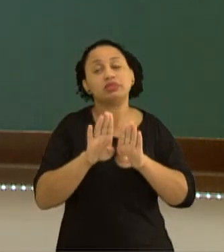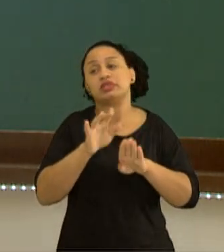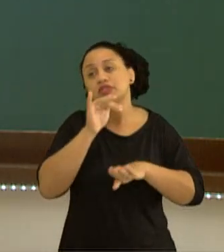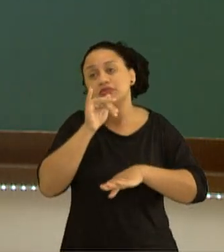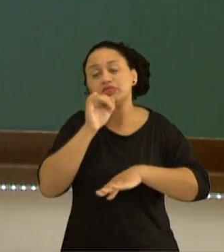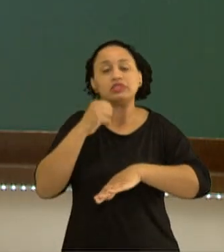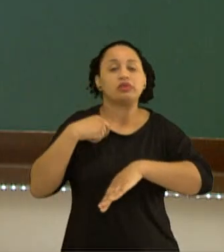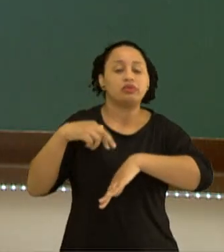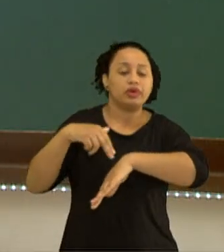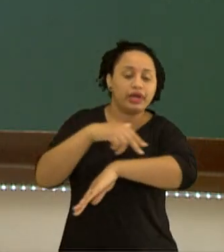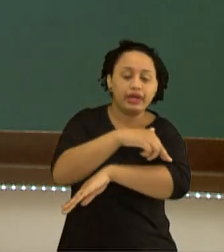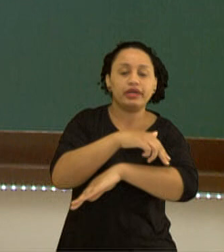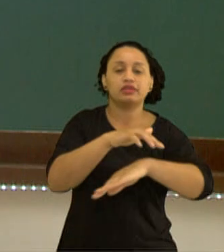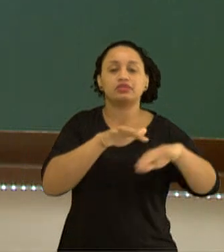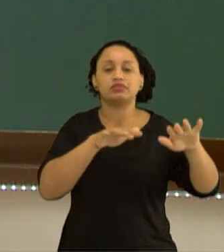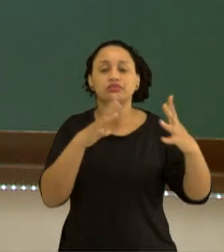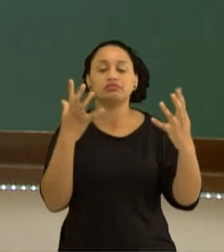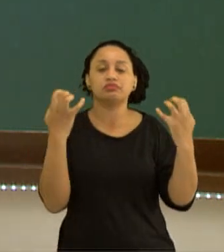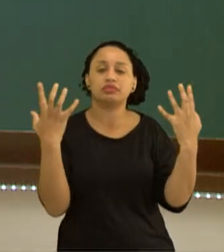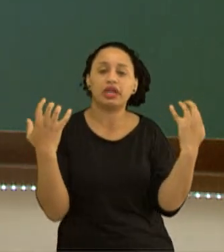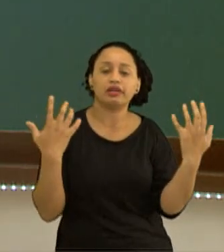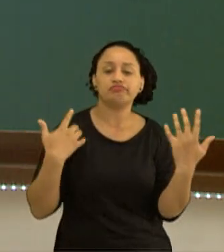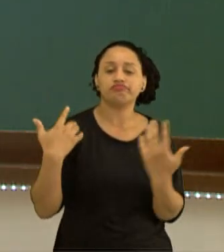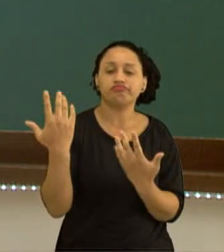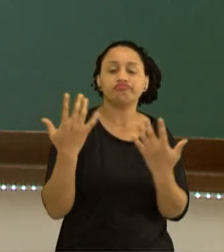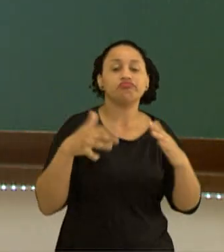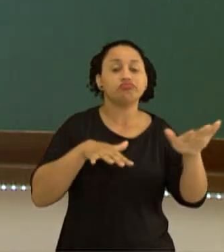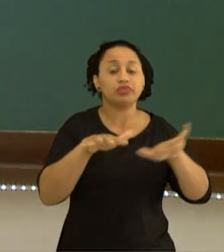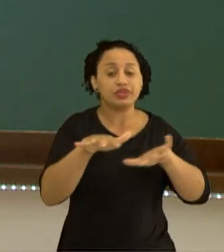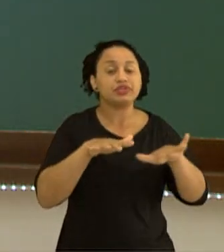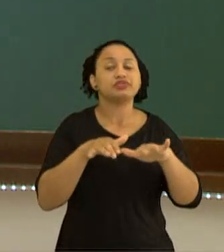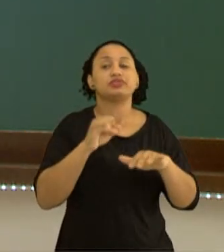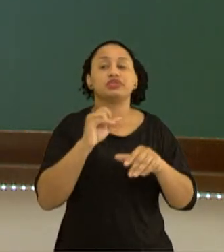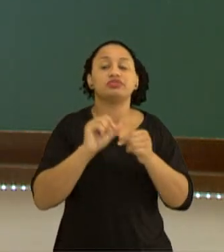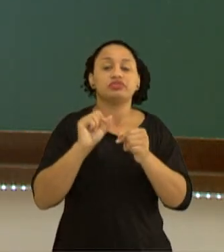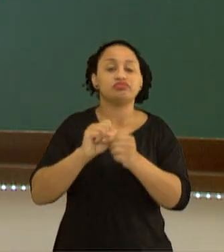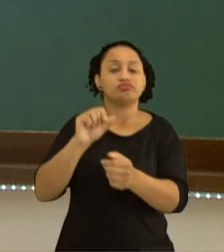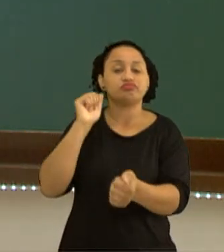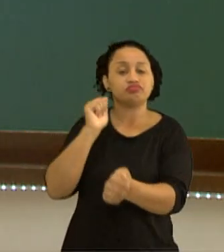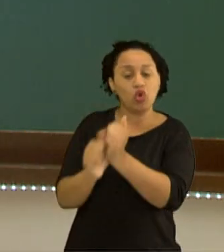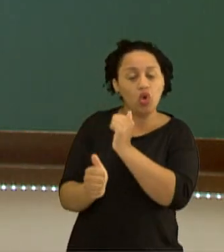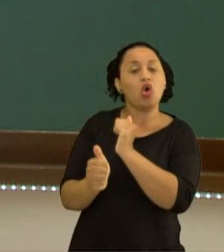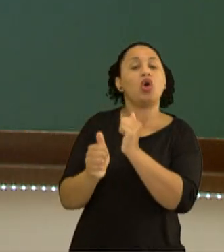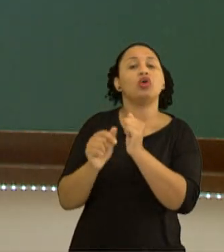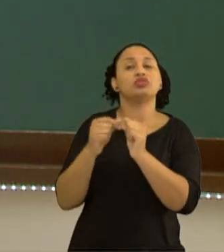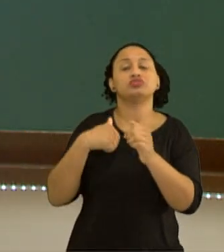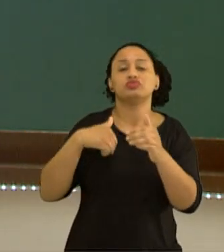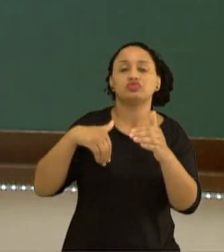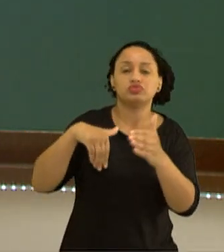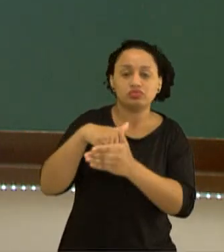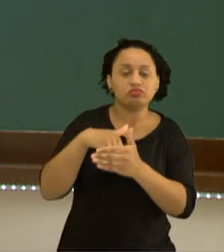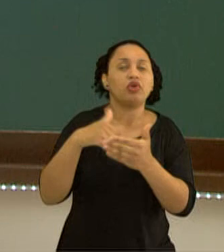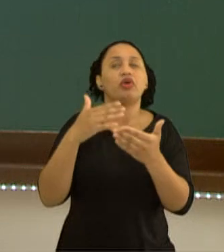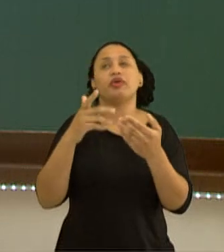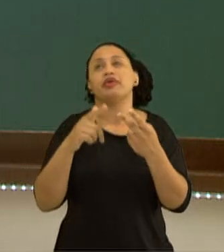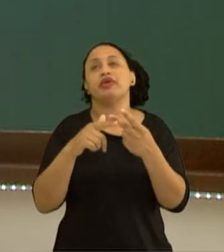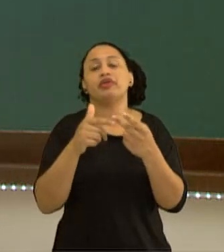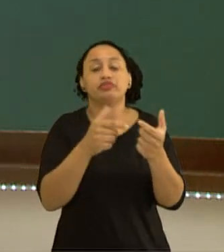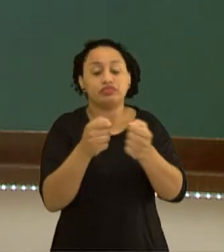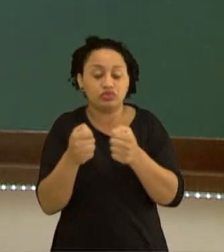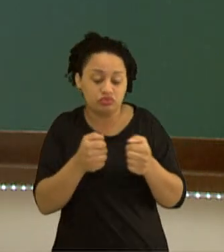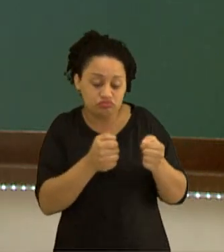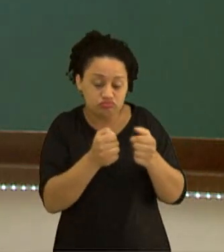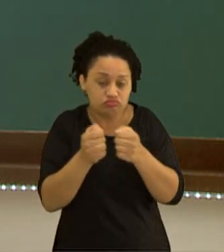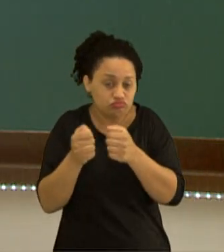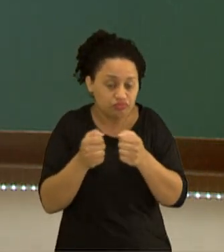Quando eu movimento os meus braços, quando eu estou praticando uma modalidade esportiva, né? Jogando futebol, jogando